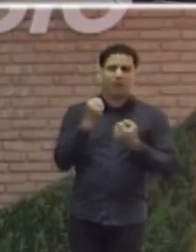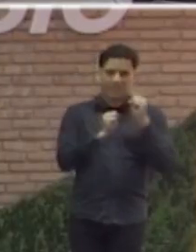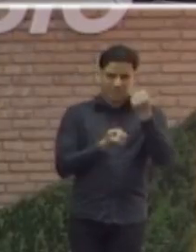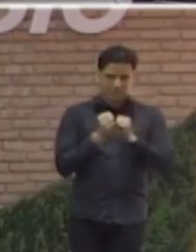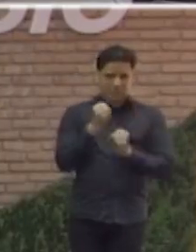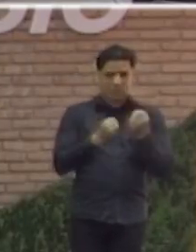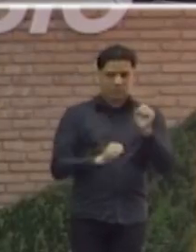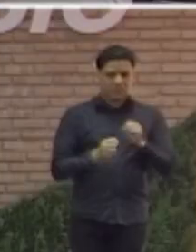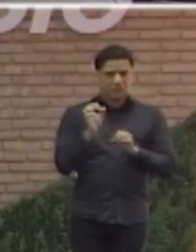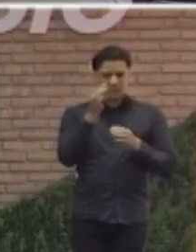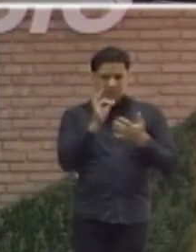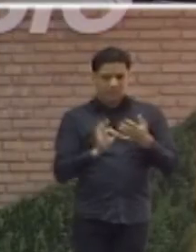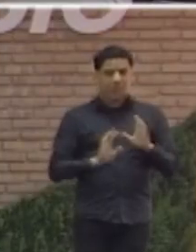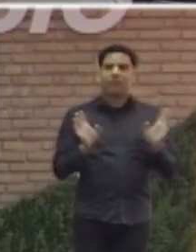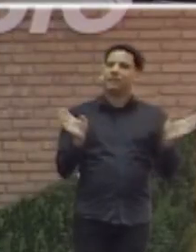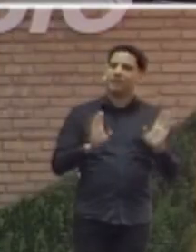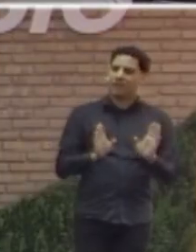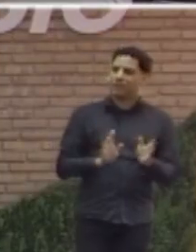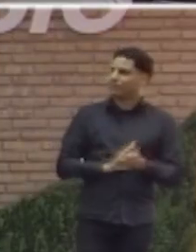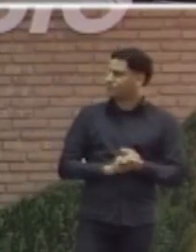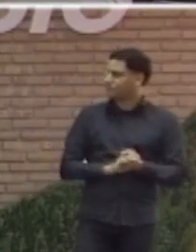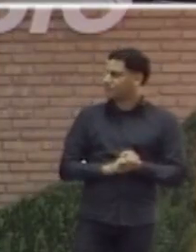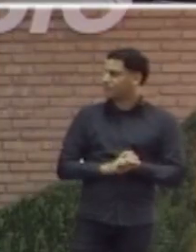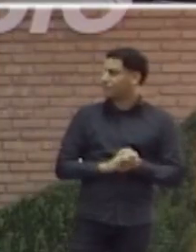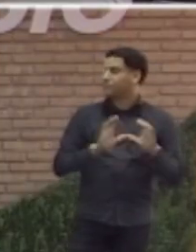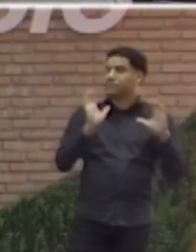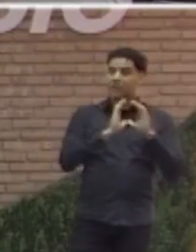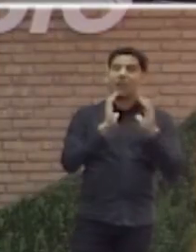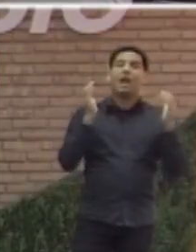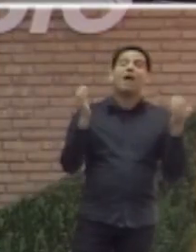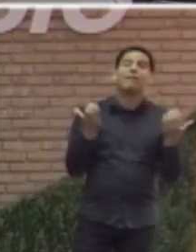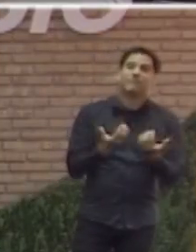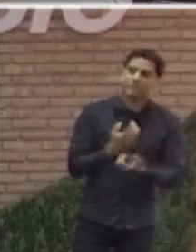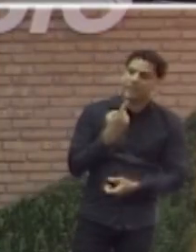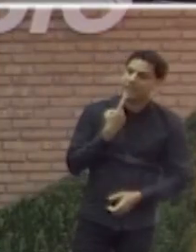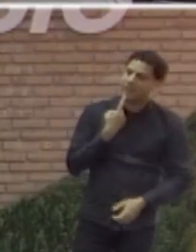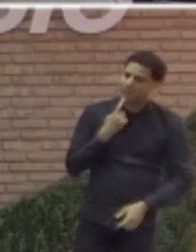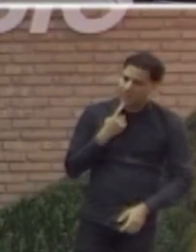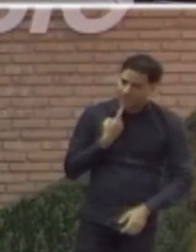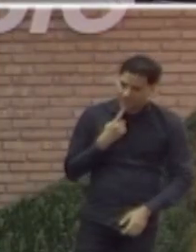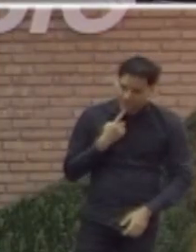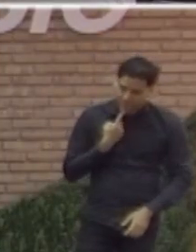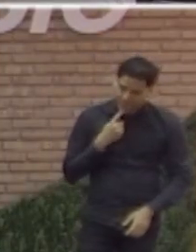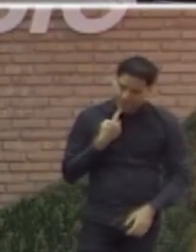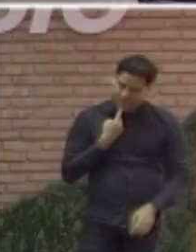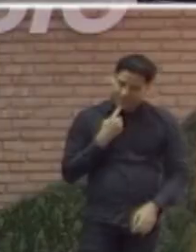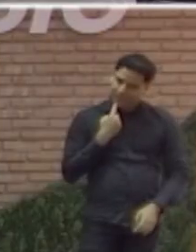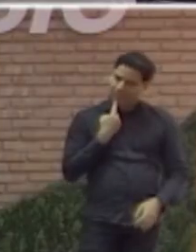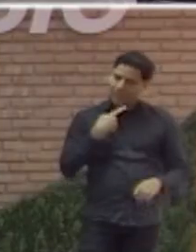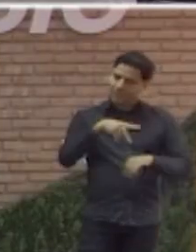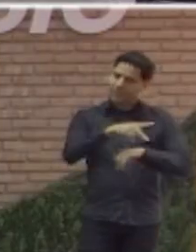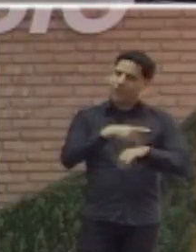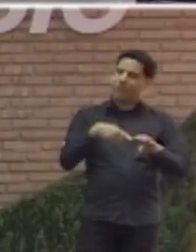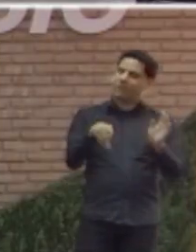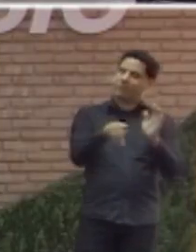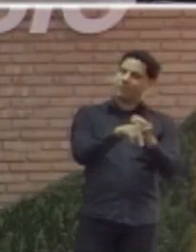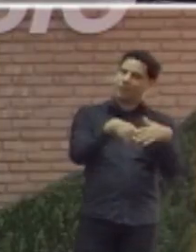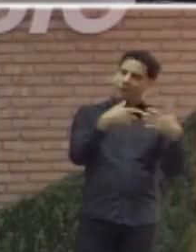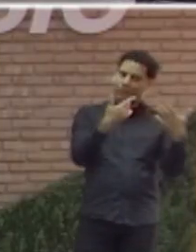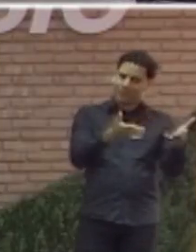Acabamento. Aí agora finish é com 2 N, é Confederação Finlandesa da Indústria da Construção. Então,